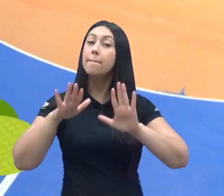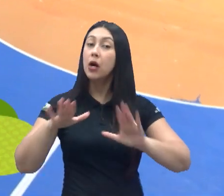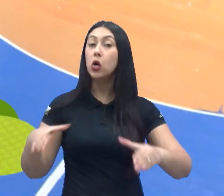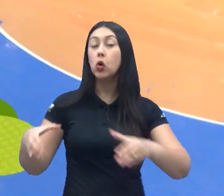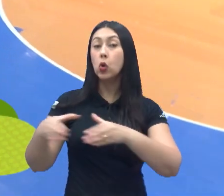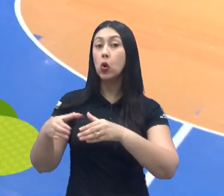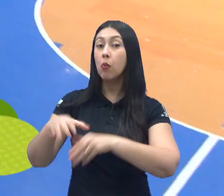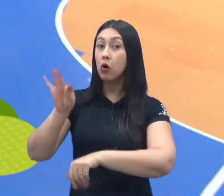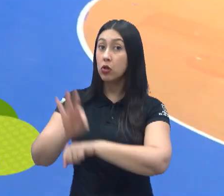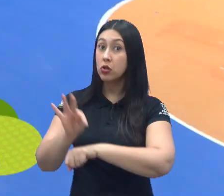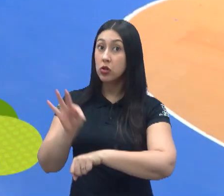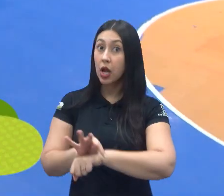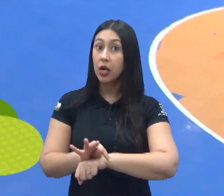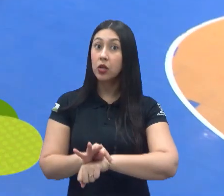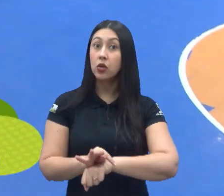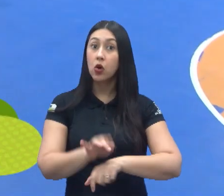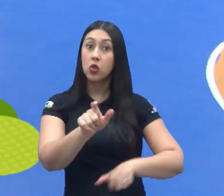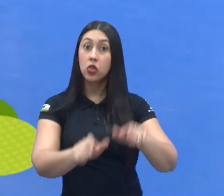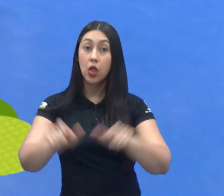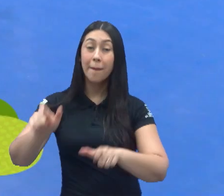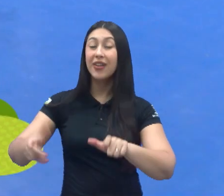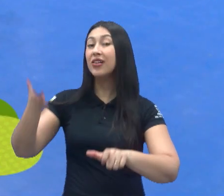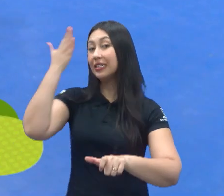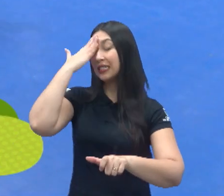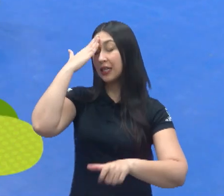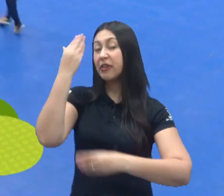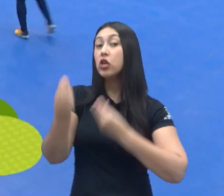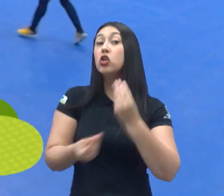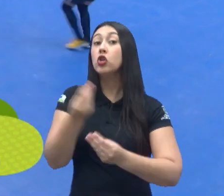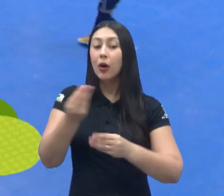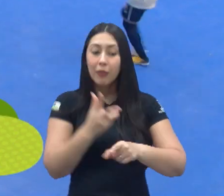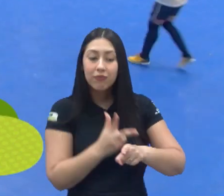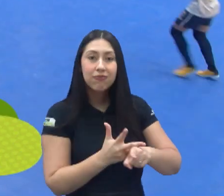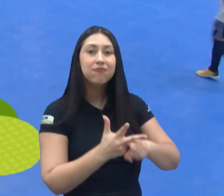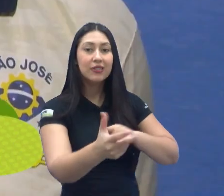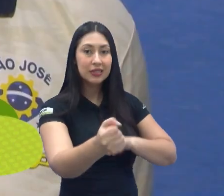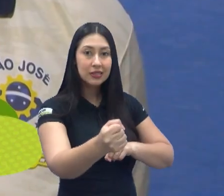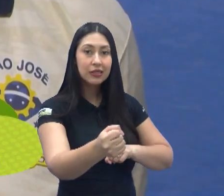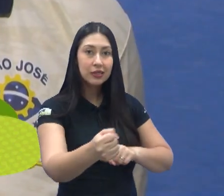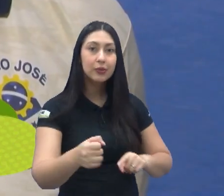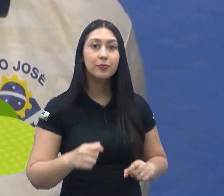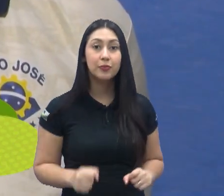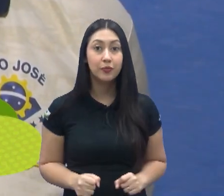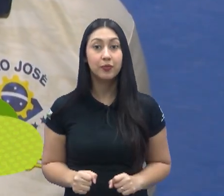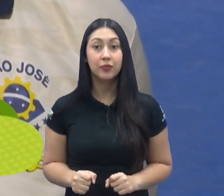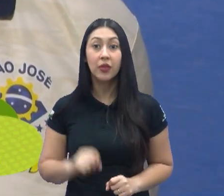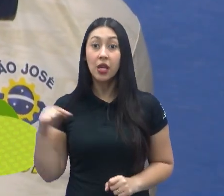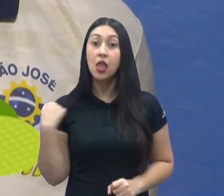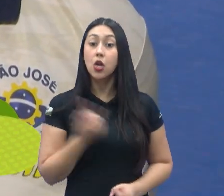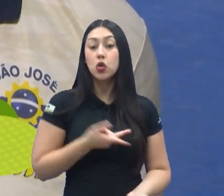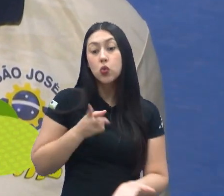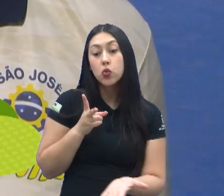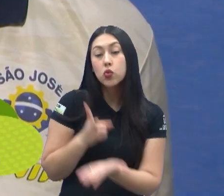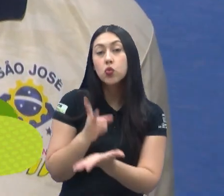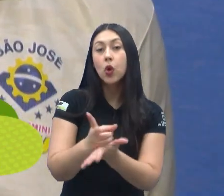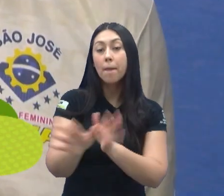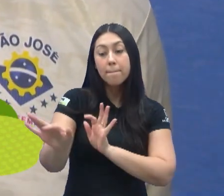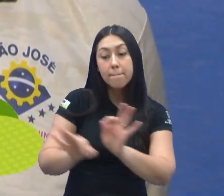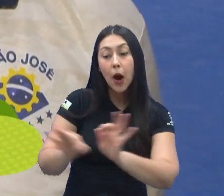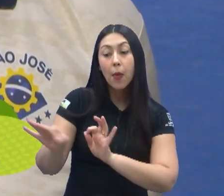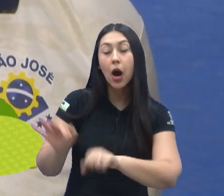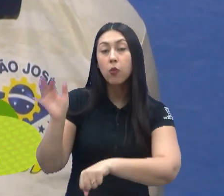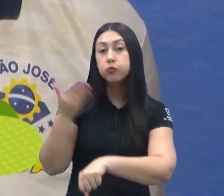jogadoras sabem o que precisam fazer para a taça vir para São José dos Campos. A gente vai continuar se preparando para que